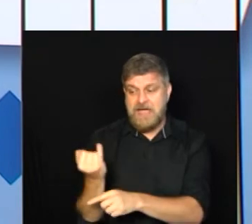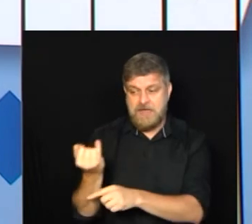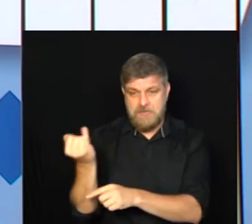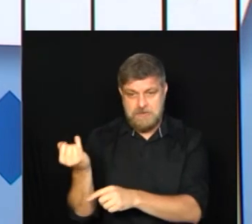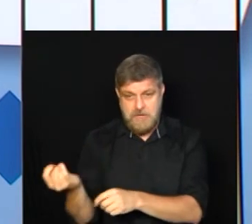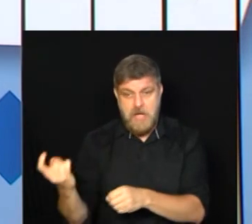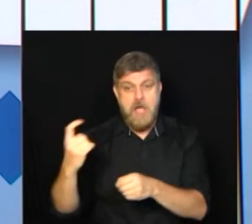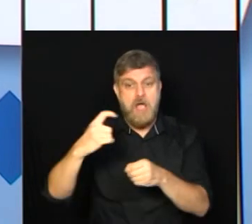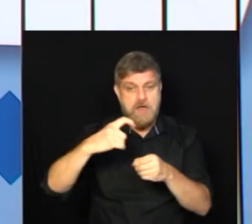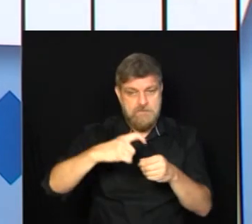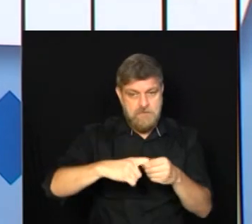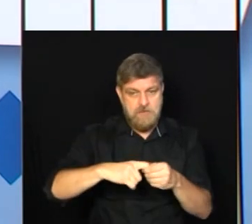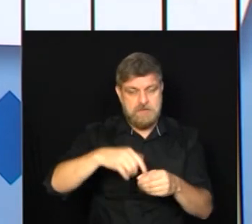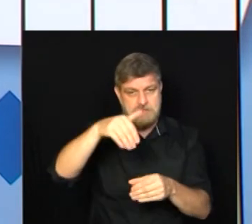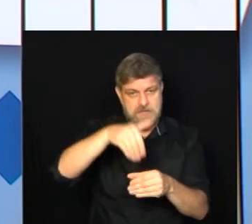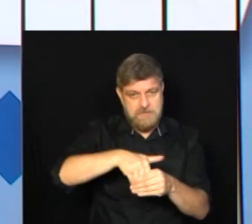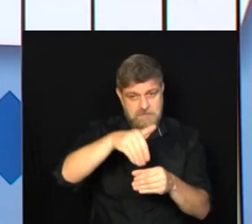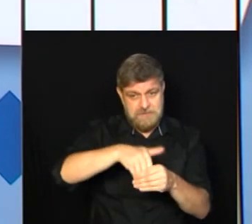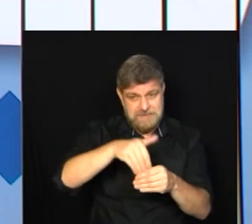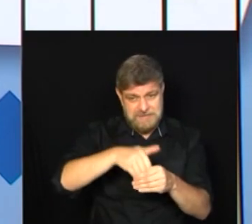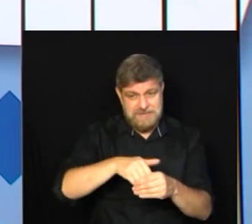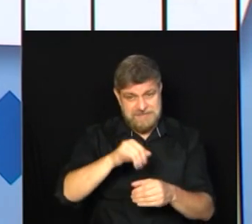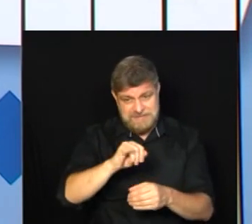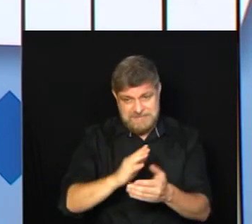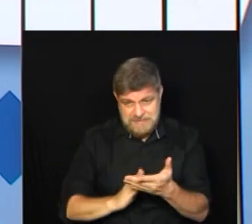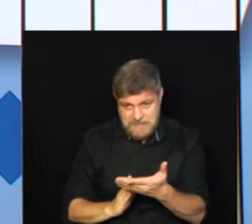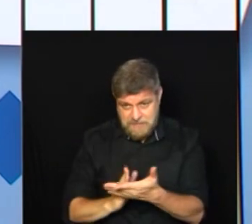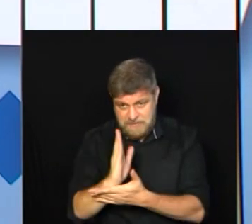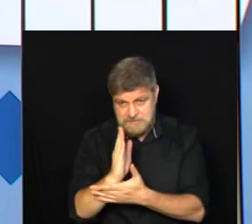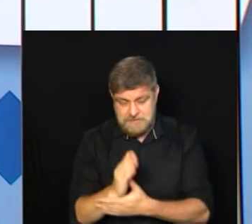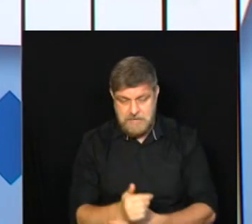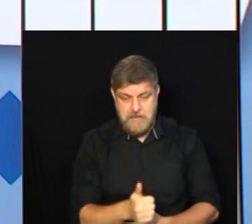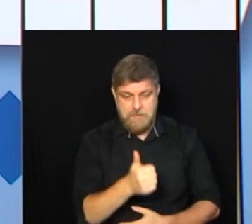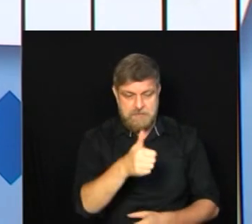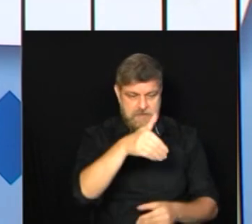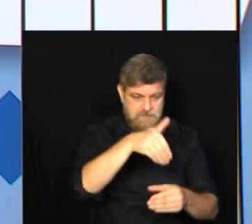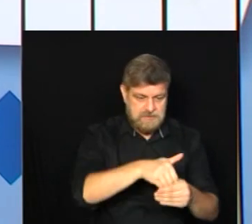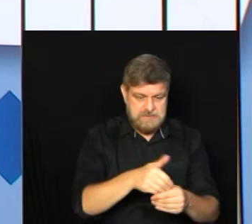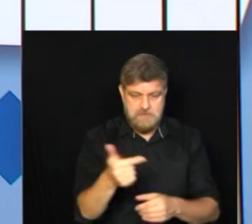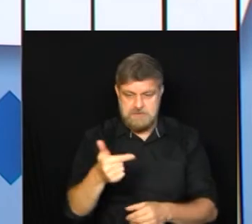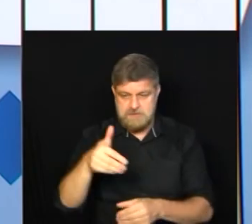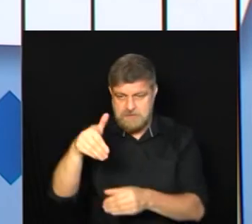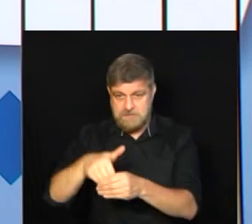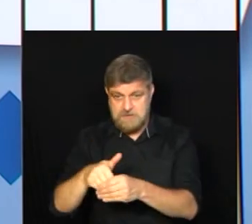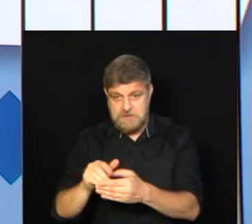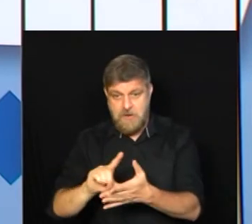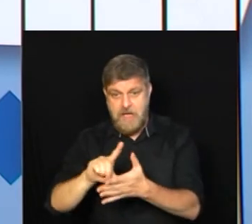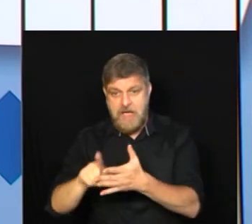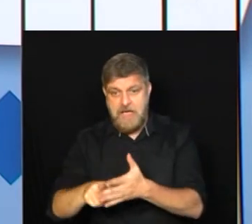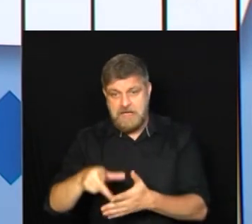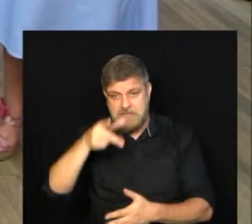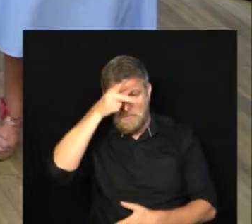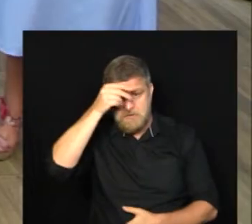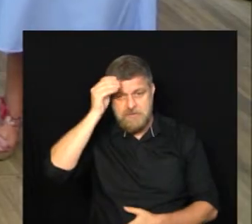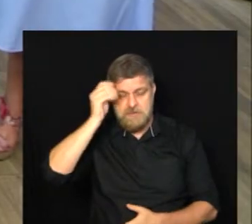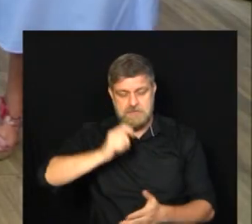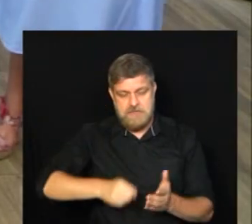para uma nova votação e, se forem aprovados em primeira e segunda discussão, seguem para a sanção do